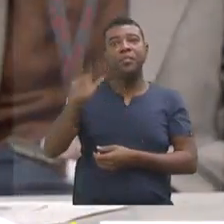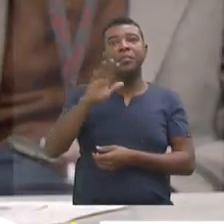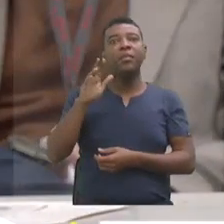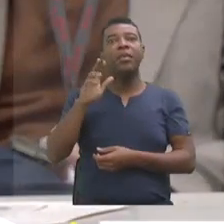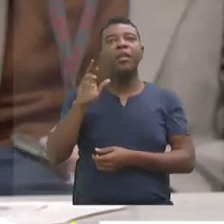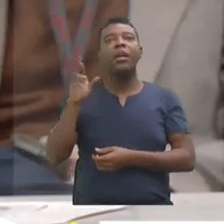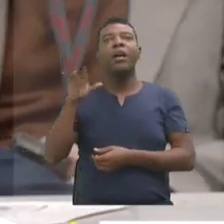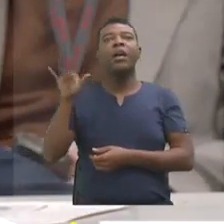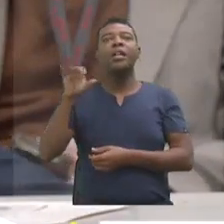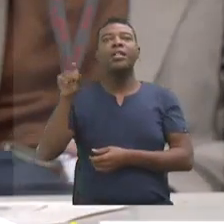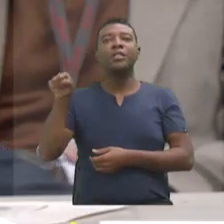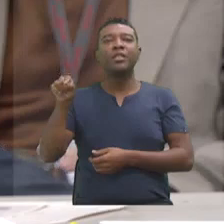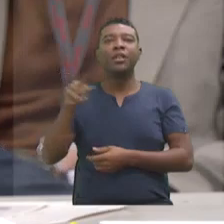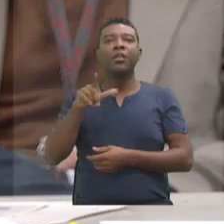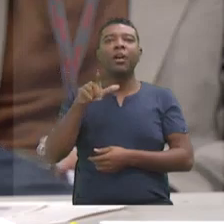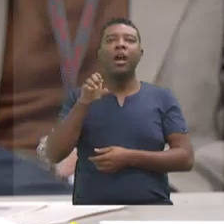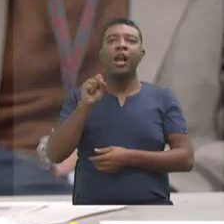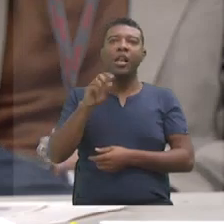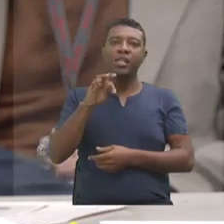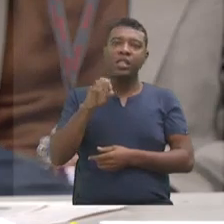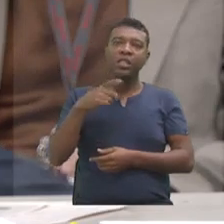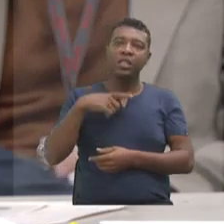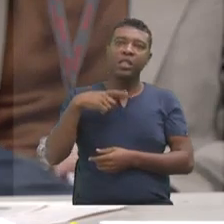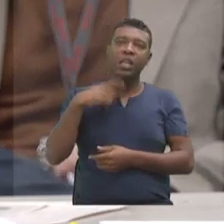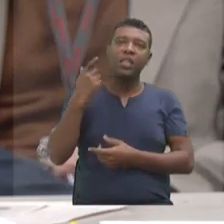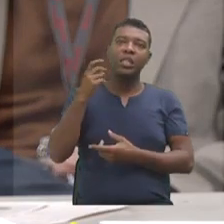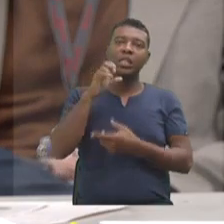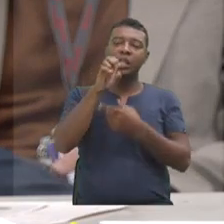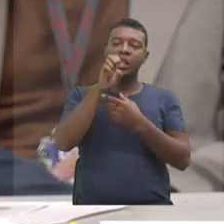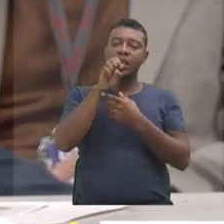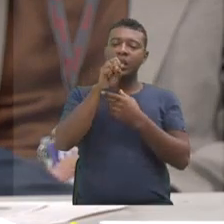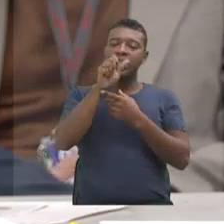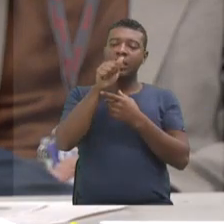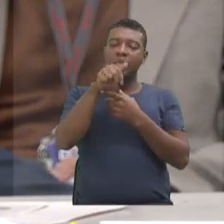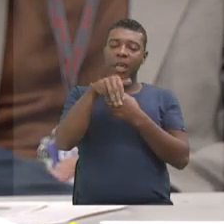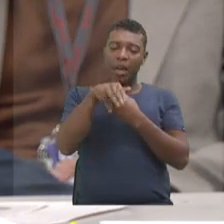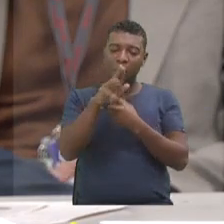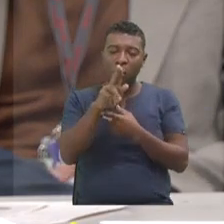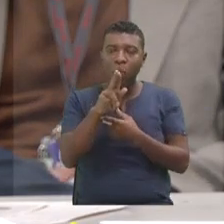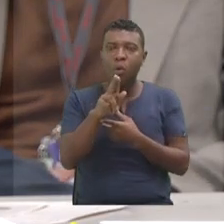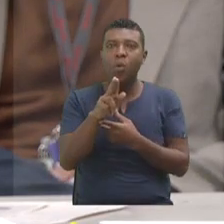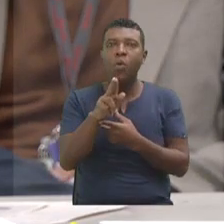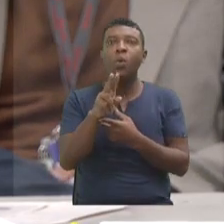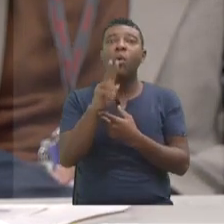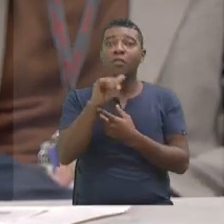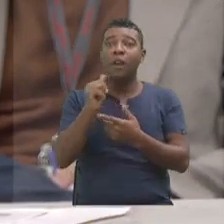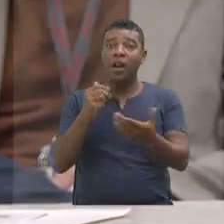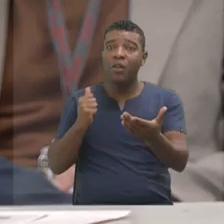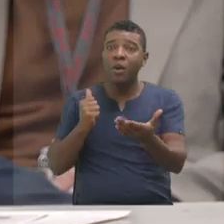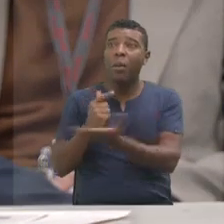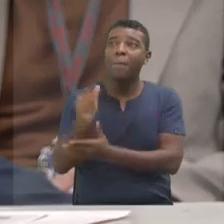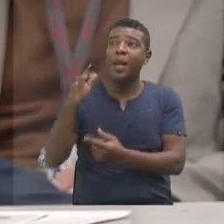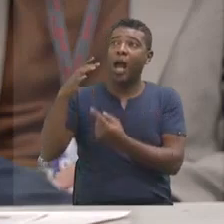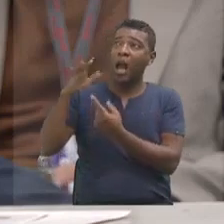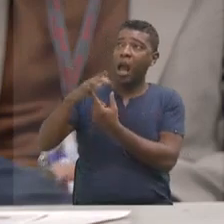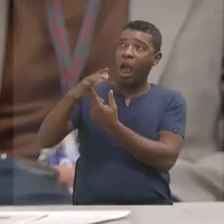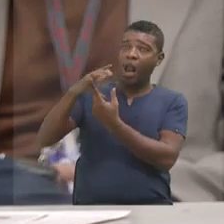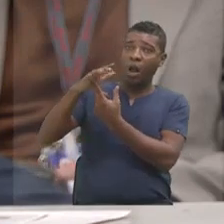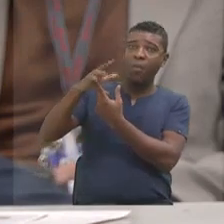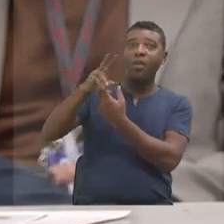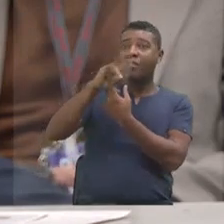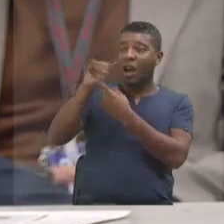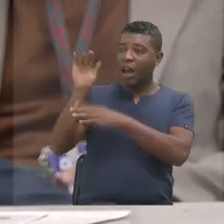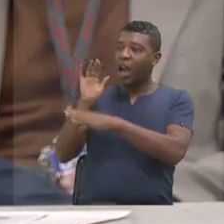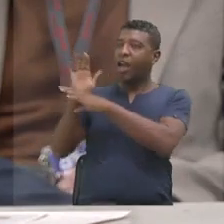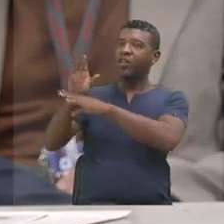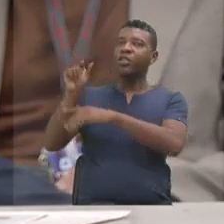da Leste temos o SAMU temos um novo helicóptero sendo comprado que vai servir para aquela região